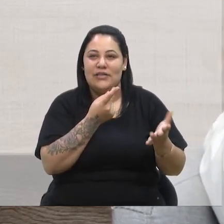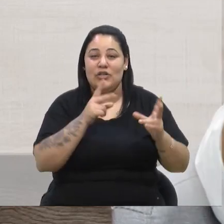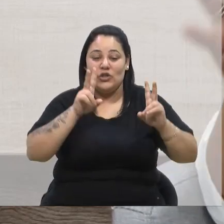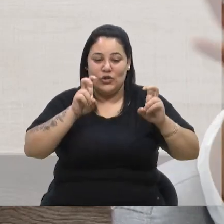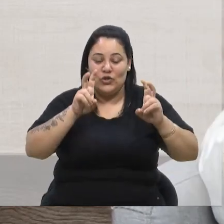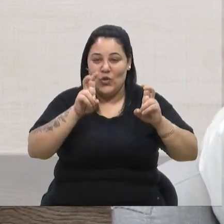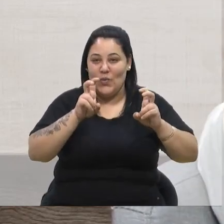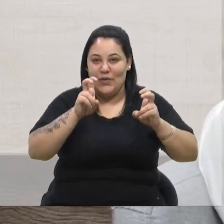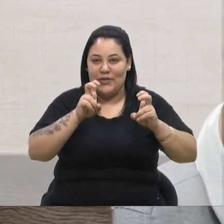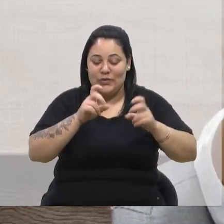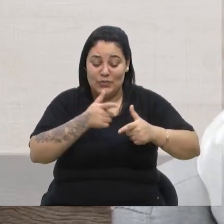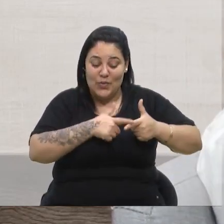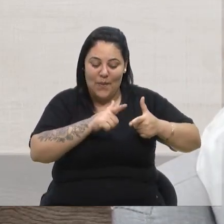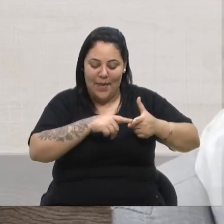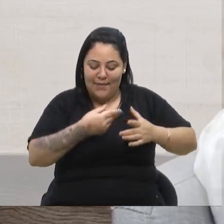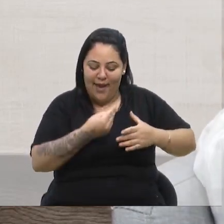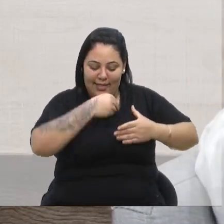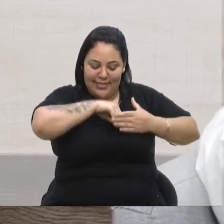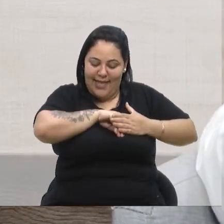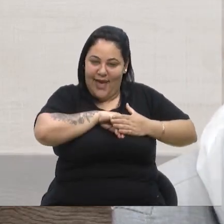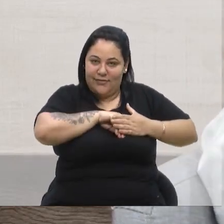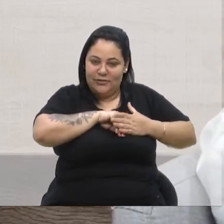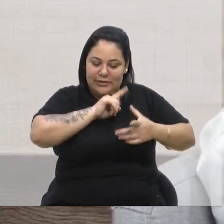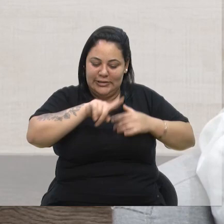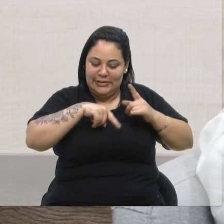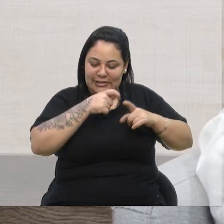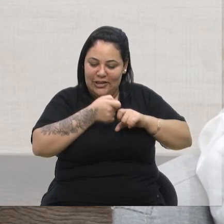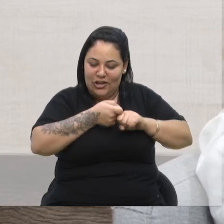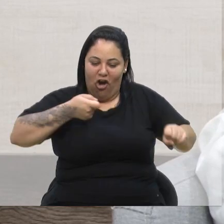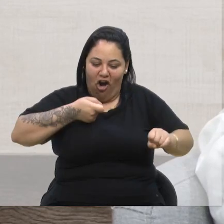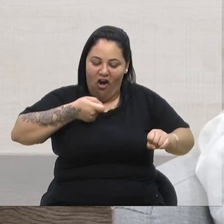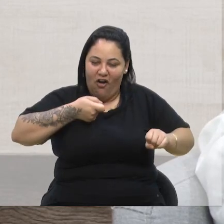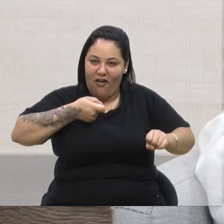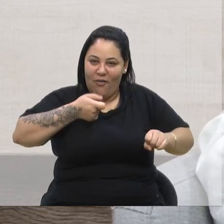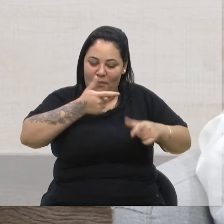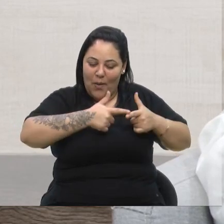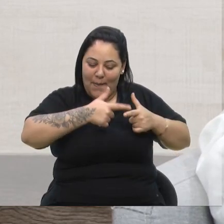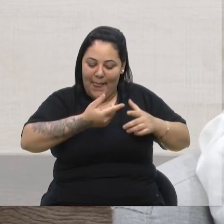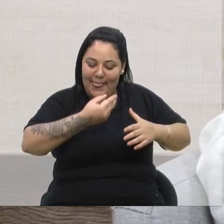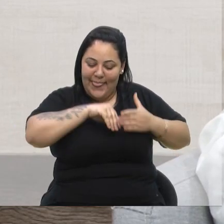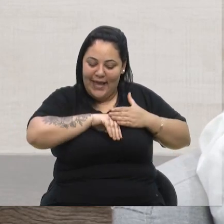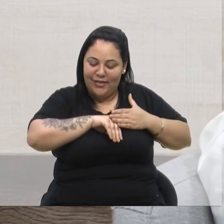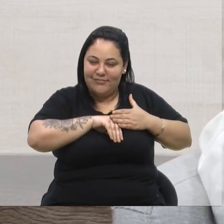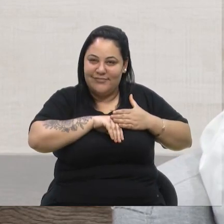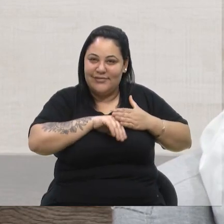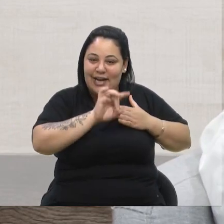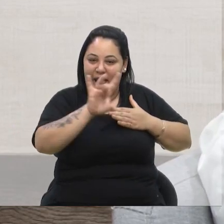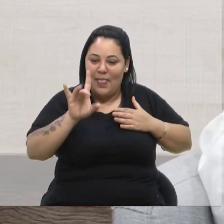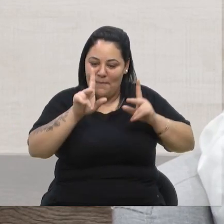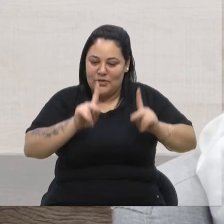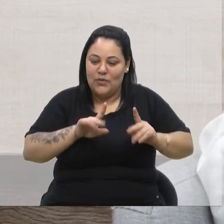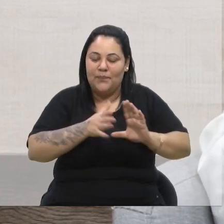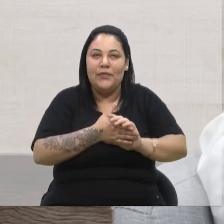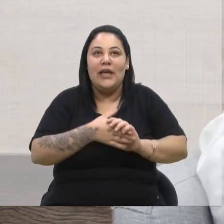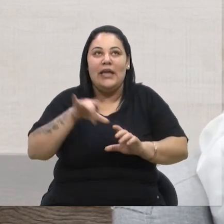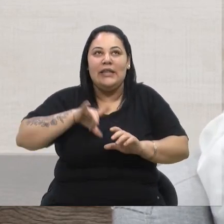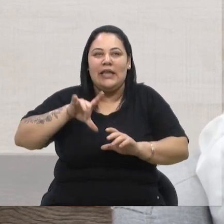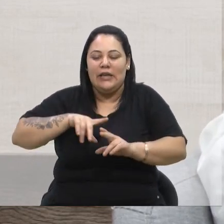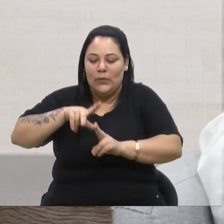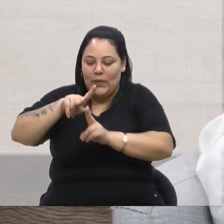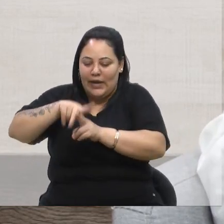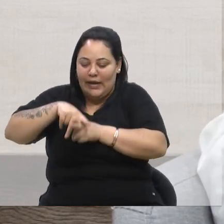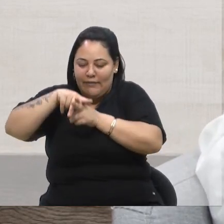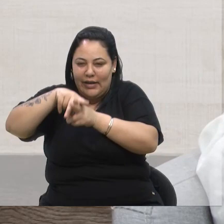pessoa, que cada uma tem seus nós, né? Tem o Cavaleiro Preso na Armadura, que